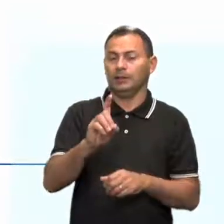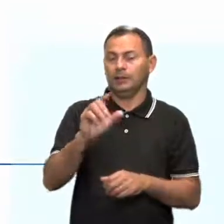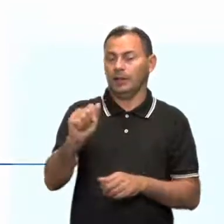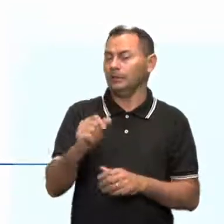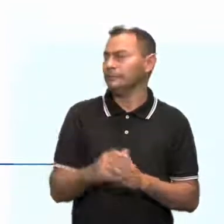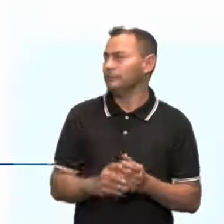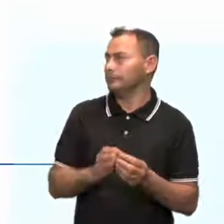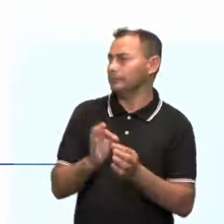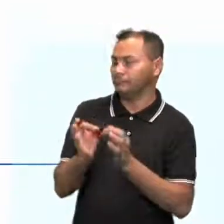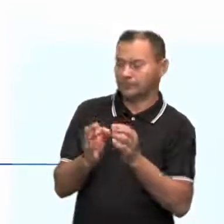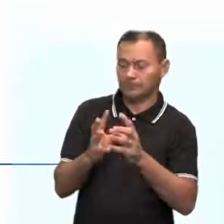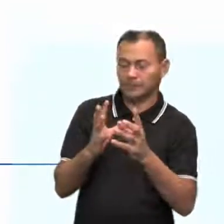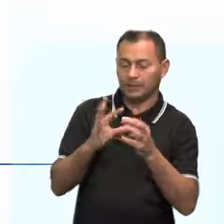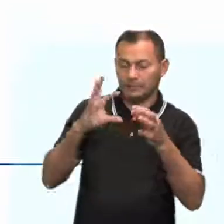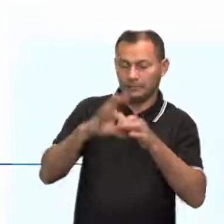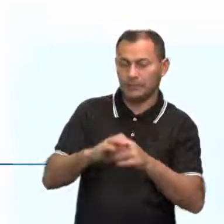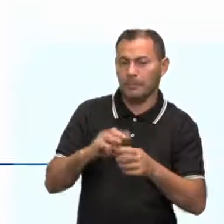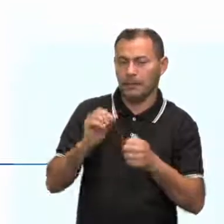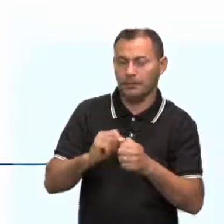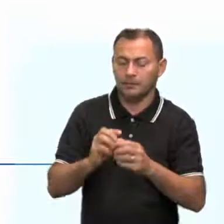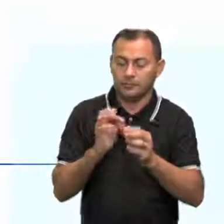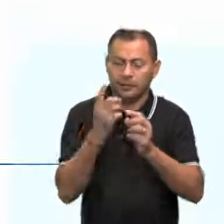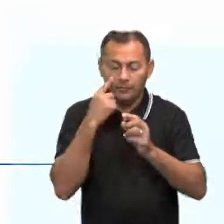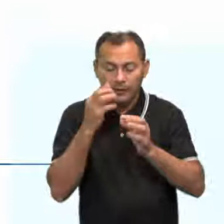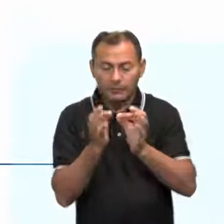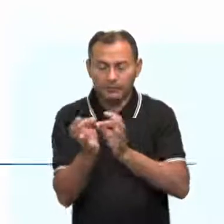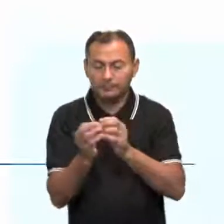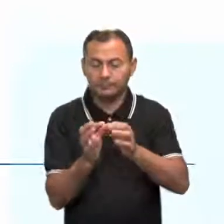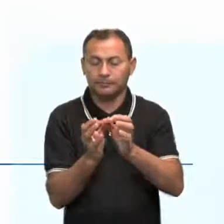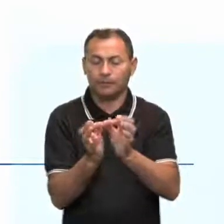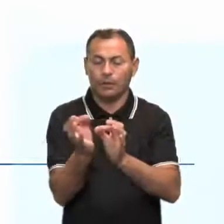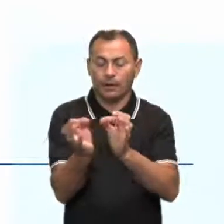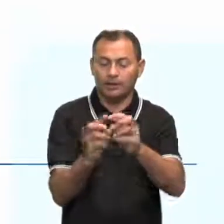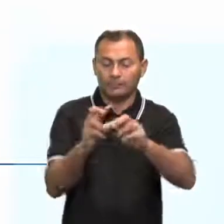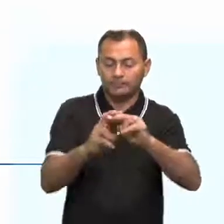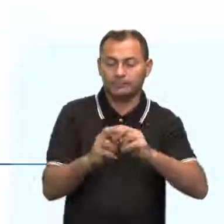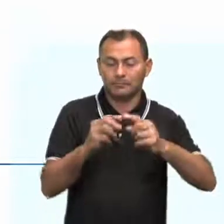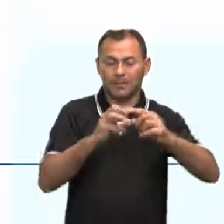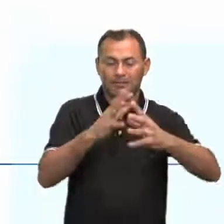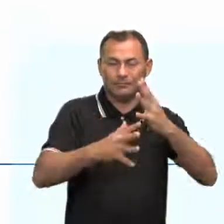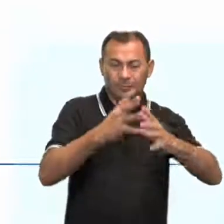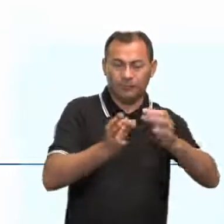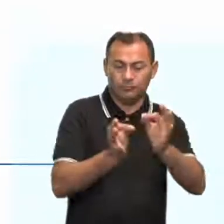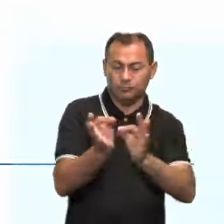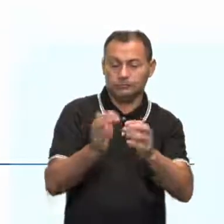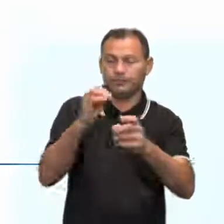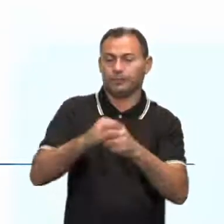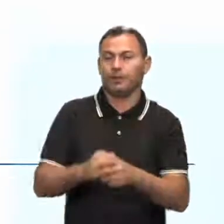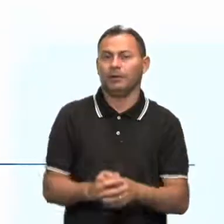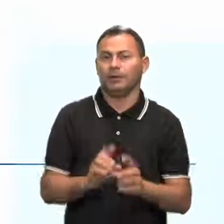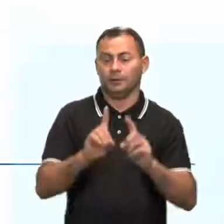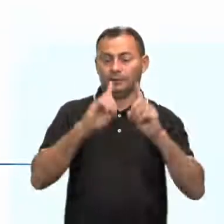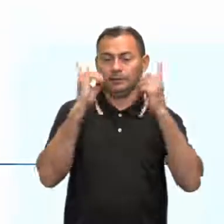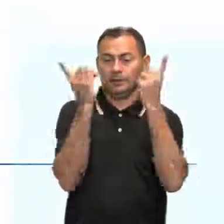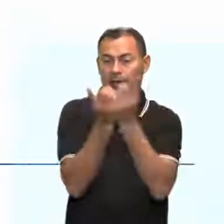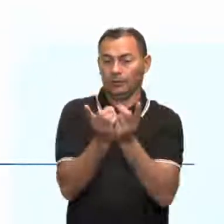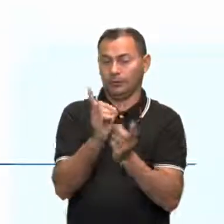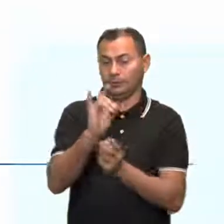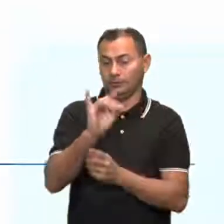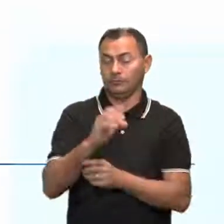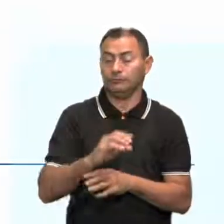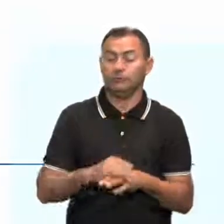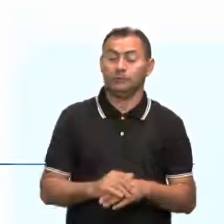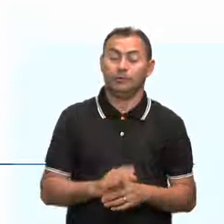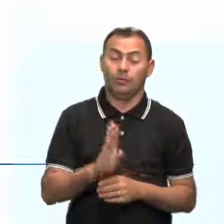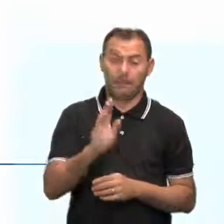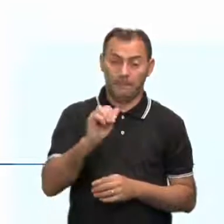que filtrar ele. Você faz um filtro passa abaixo, porque o sinal digital ele tem uma banda muito mais elevada